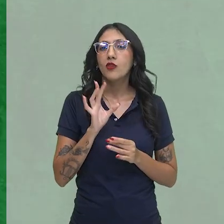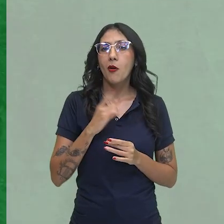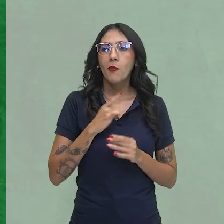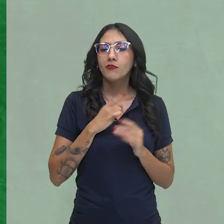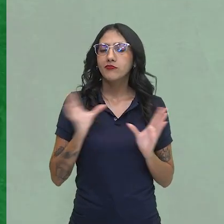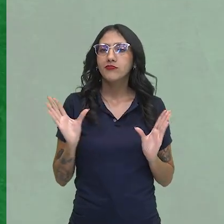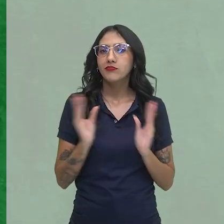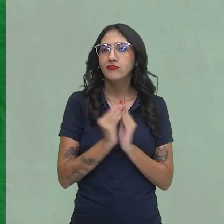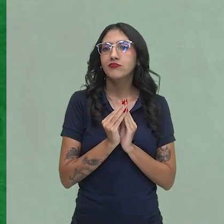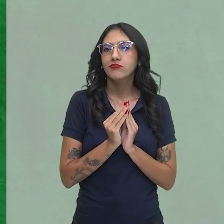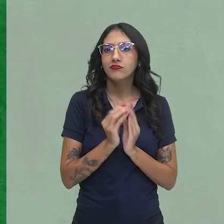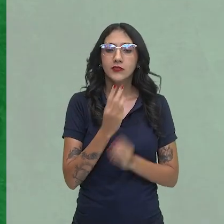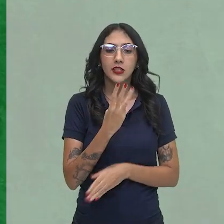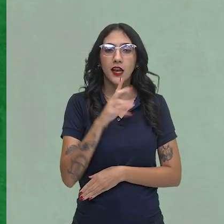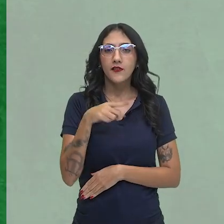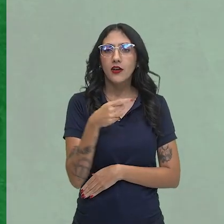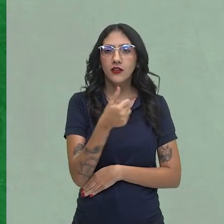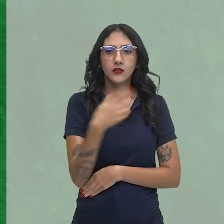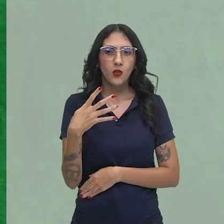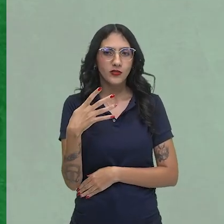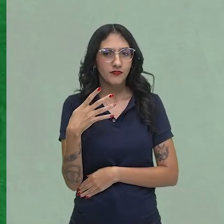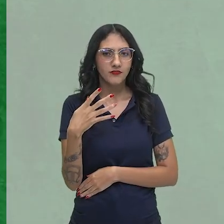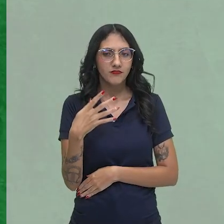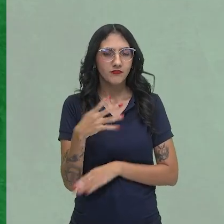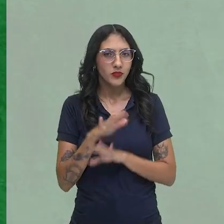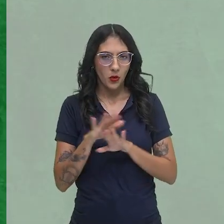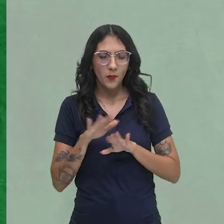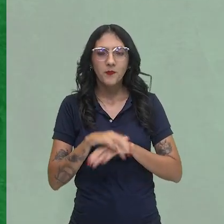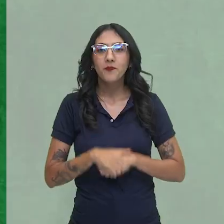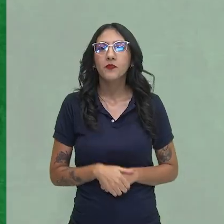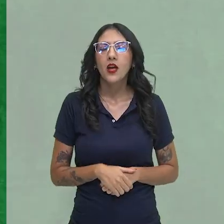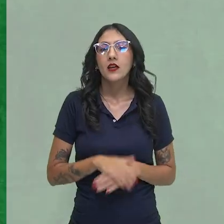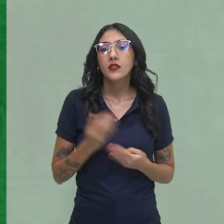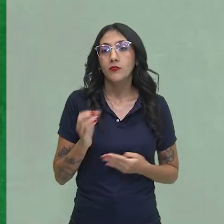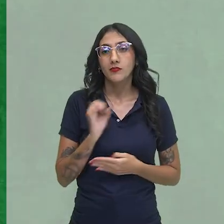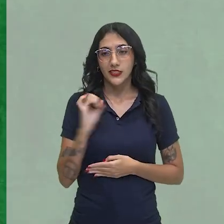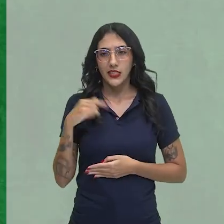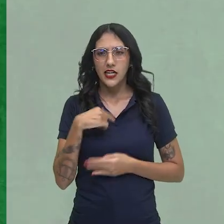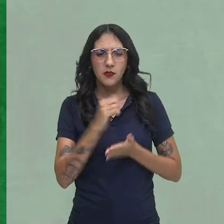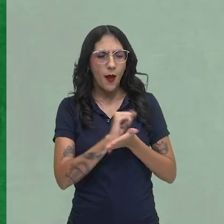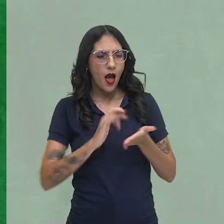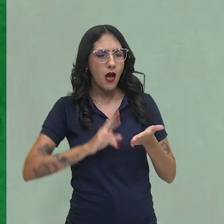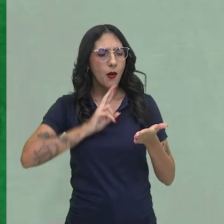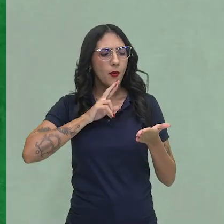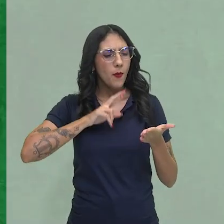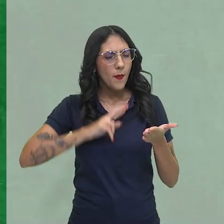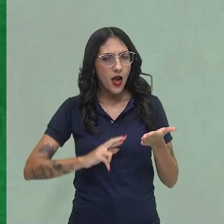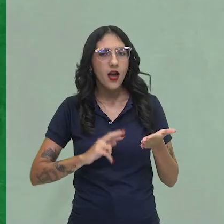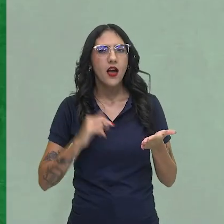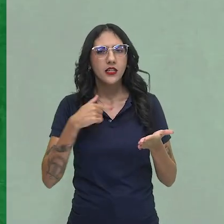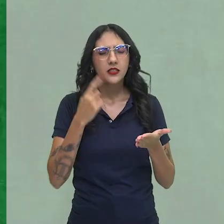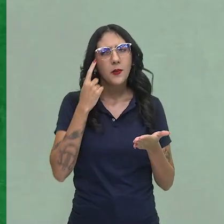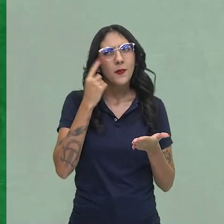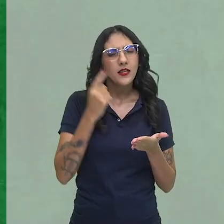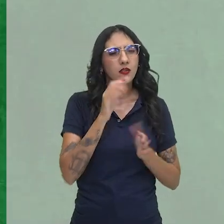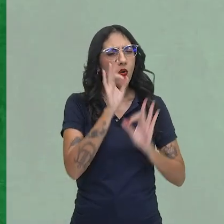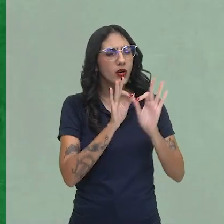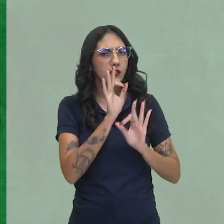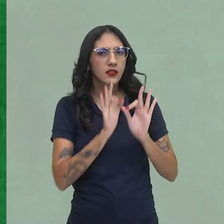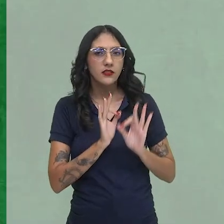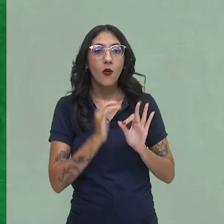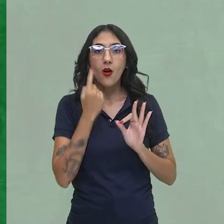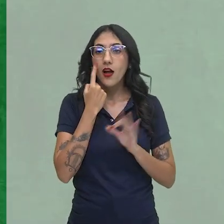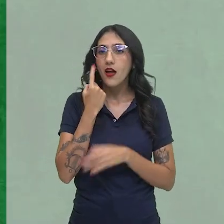arredonda para 3,14. Então, quando a gente está fazendo os exercícios, a gente utiliza essa constante